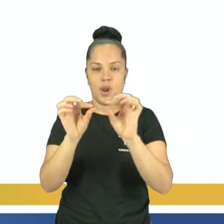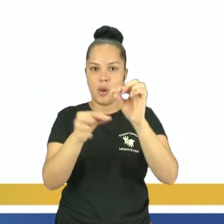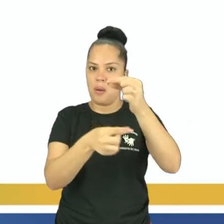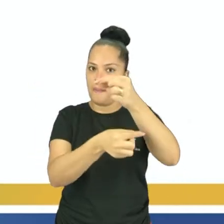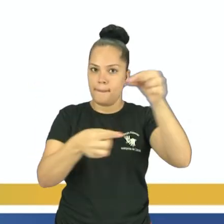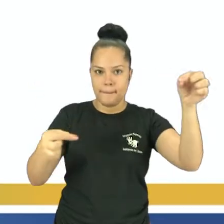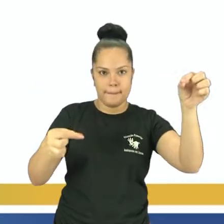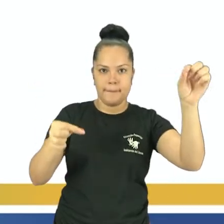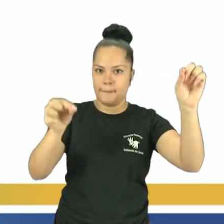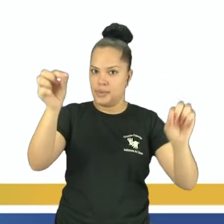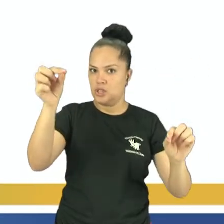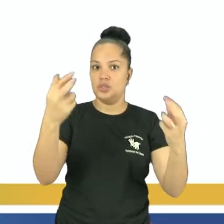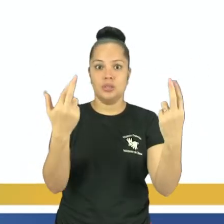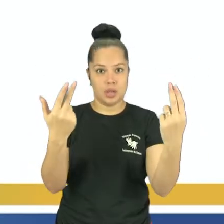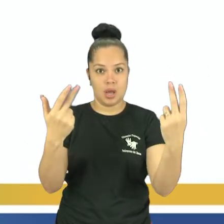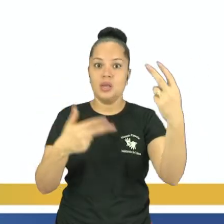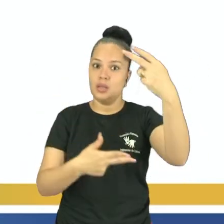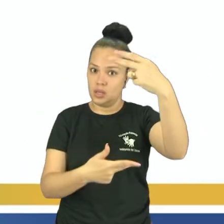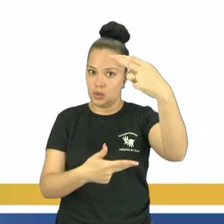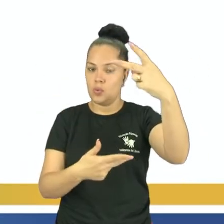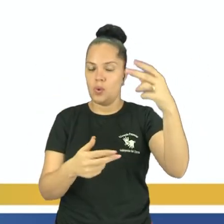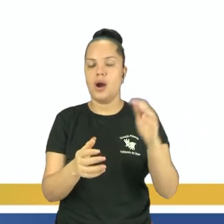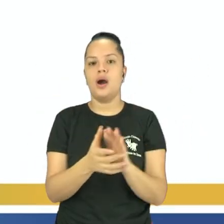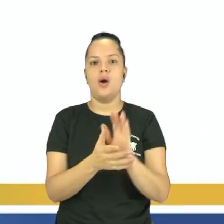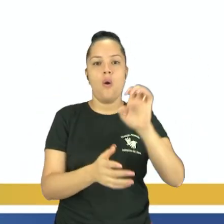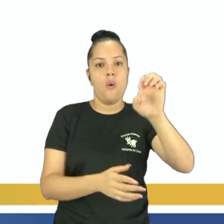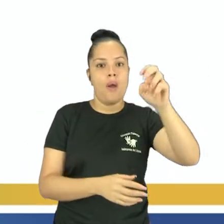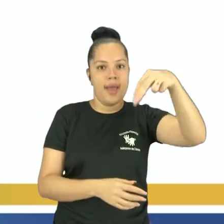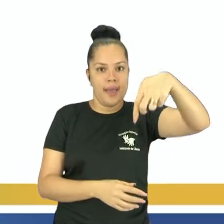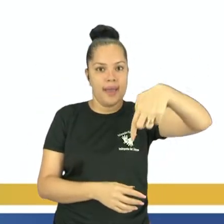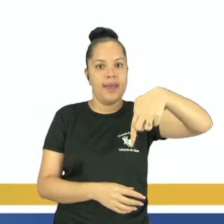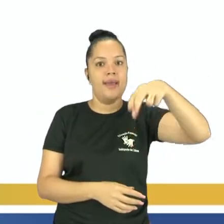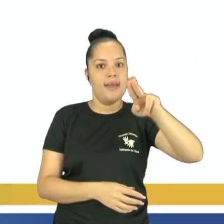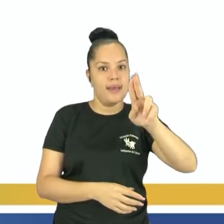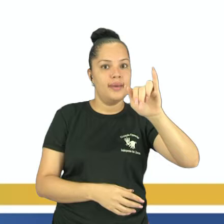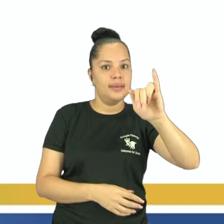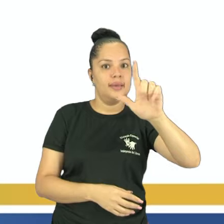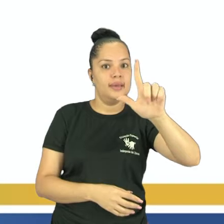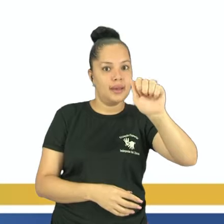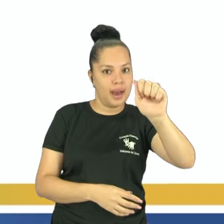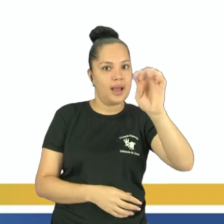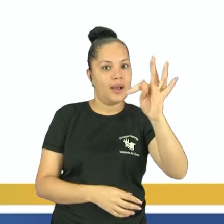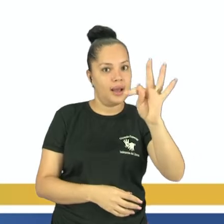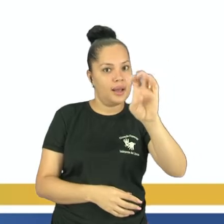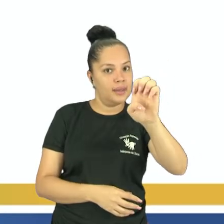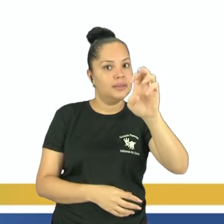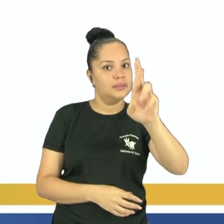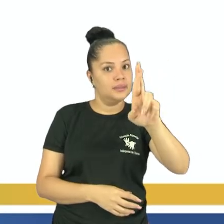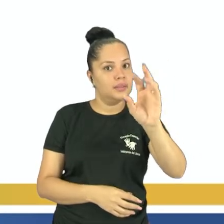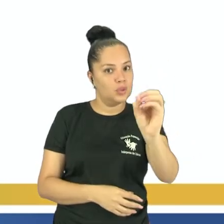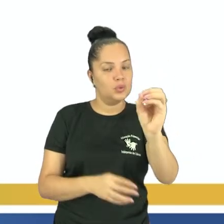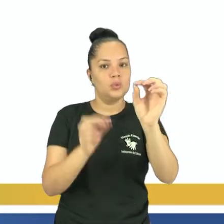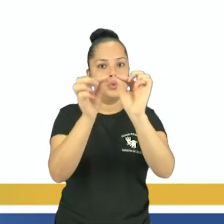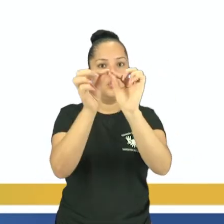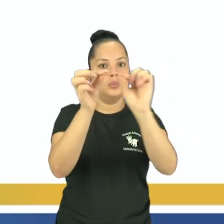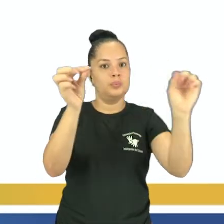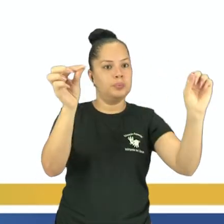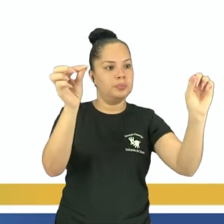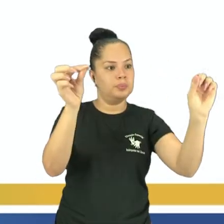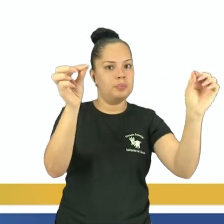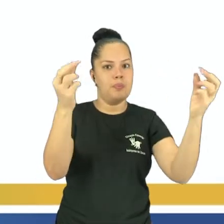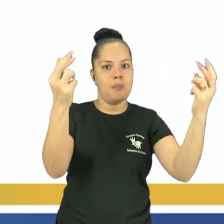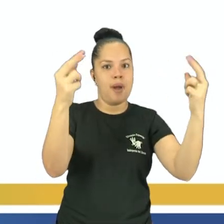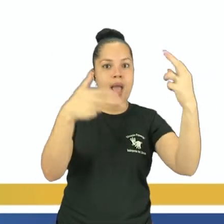chamado, então, de equilátero, né? Equilátero traz essa ideia aí de regular, né? Quando todos os ângulos têm a mesma medida, né?